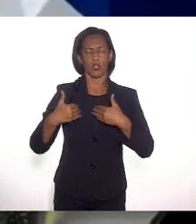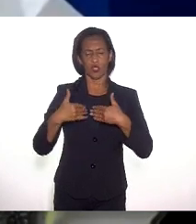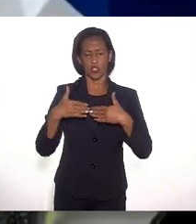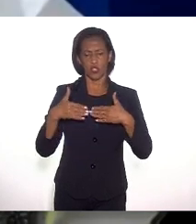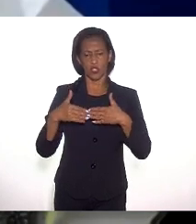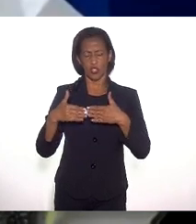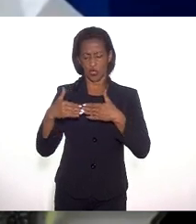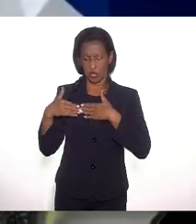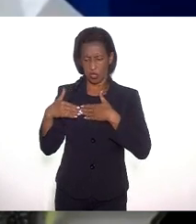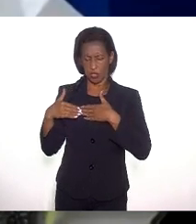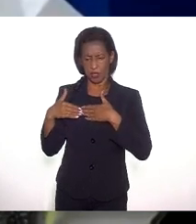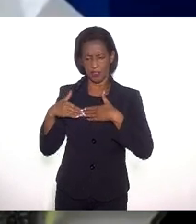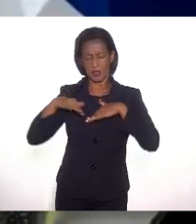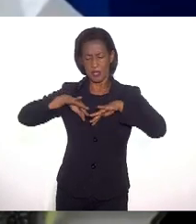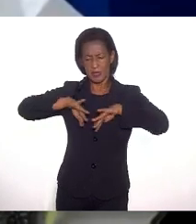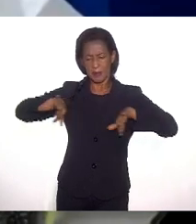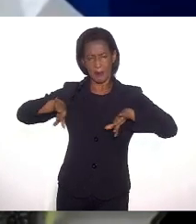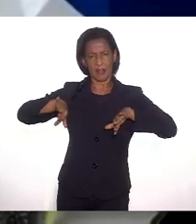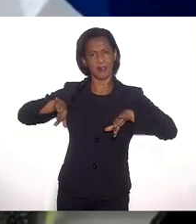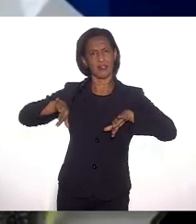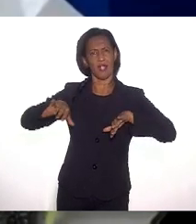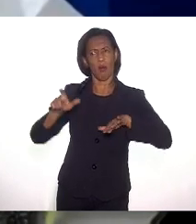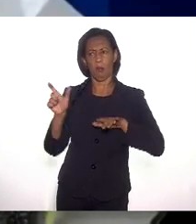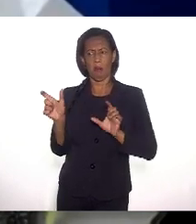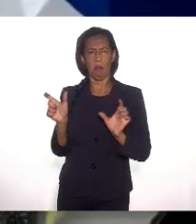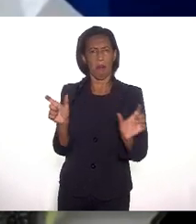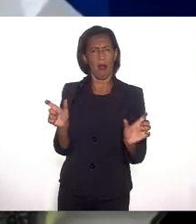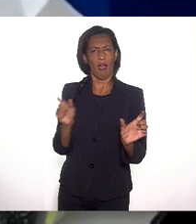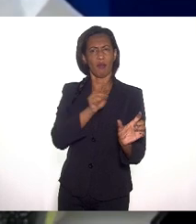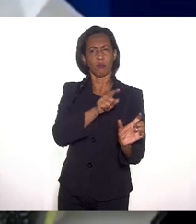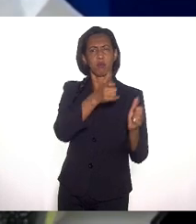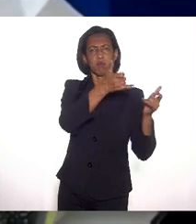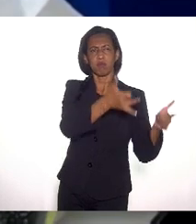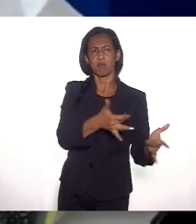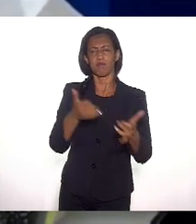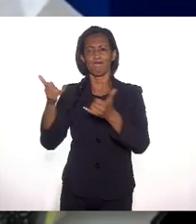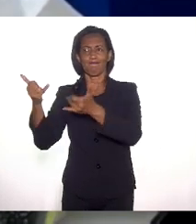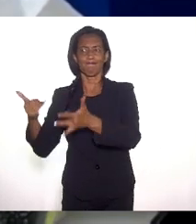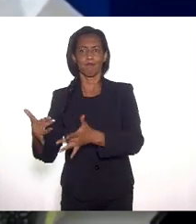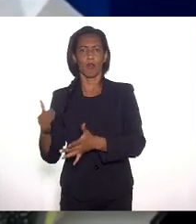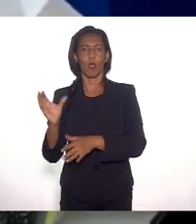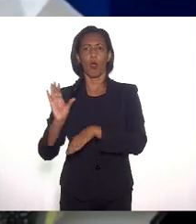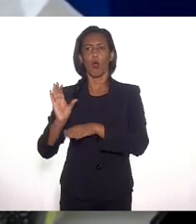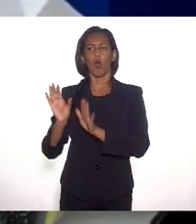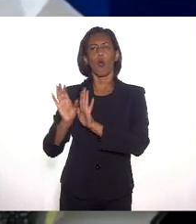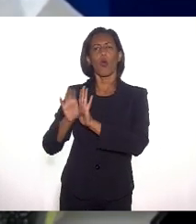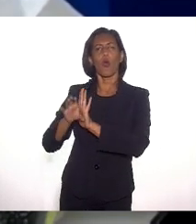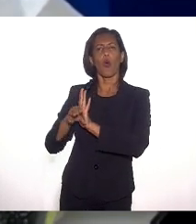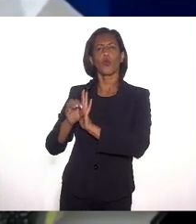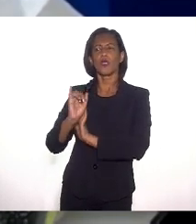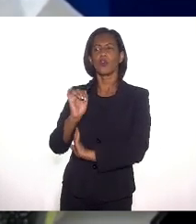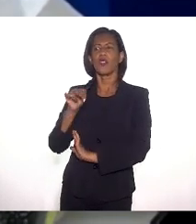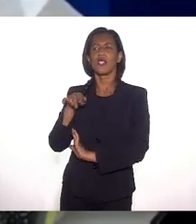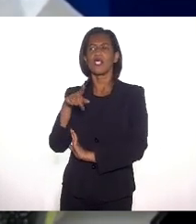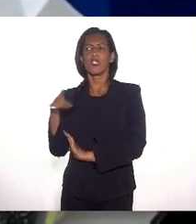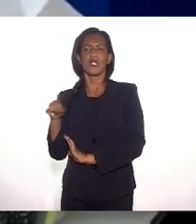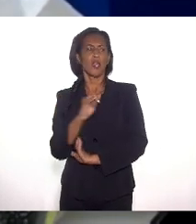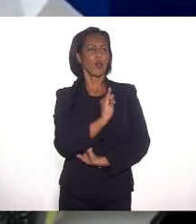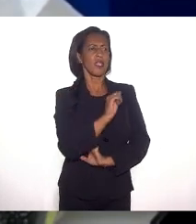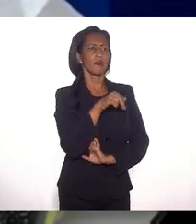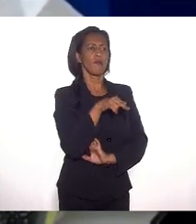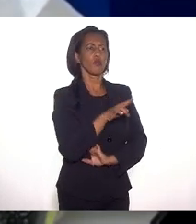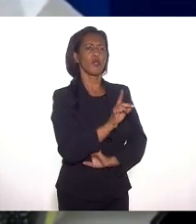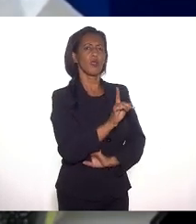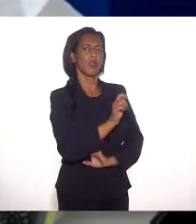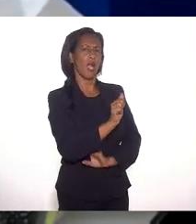conceitual que o Luiz Paulo fez e que o Mink pediu que ele realçasse sobre o conceito de isenção e o conceito de imunidade.